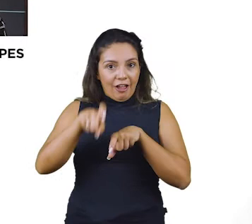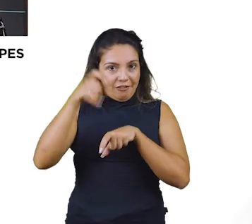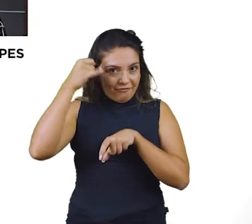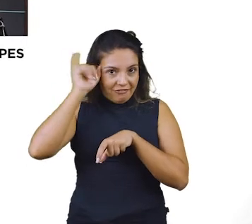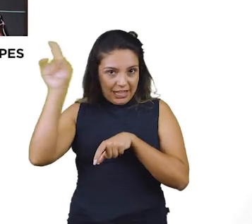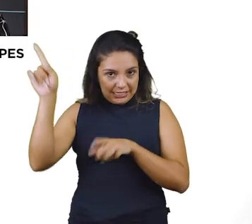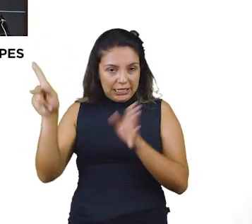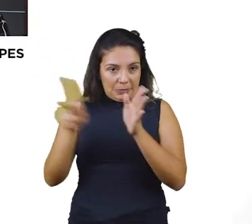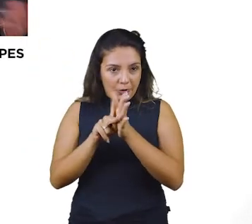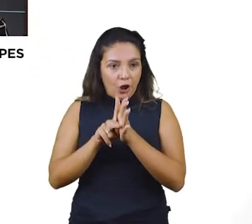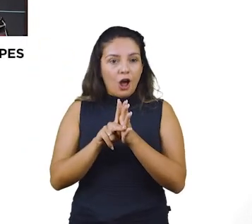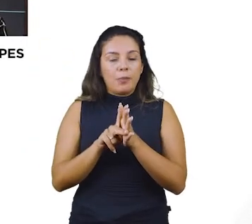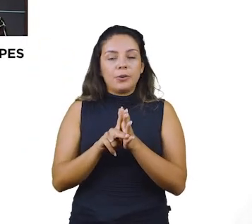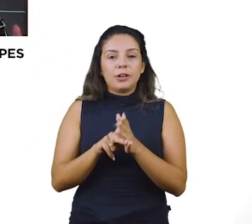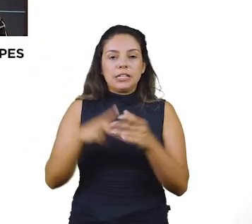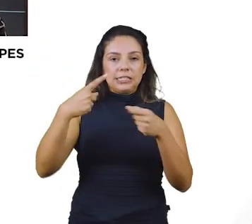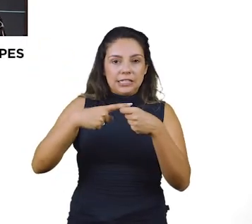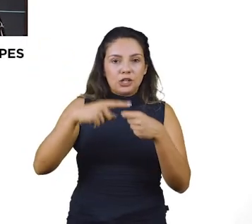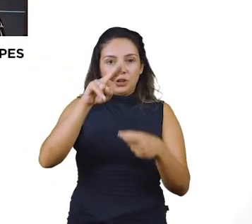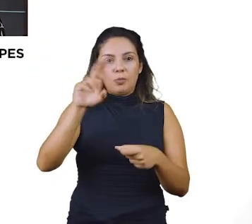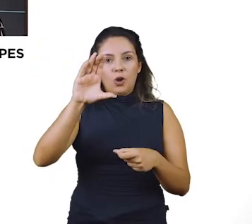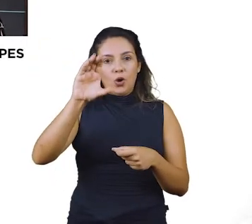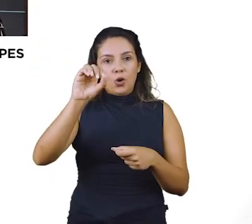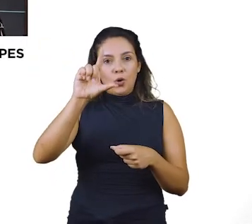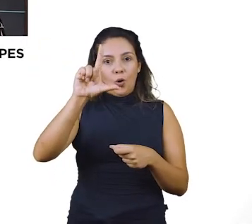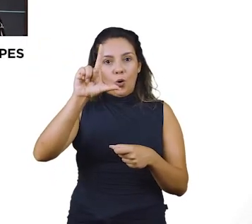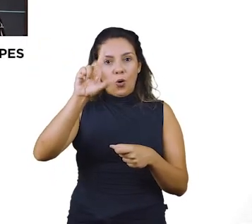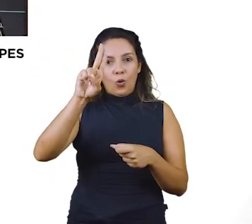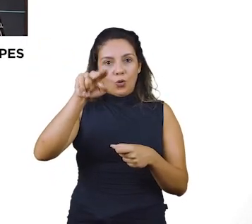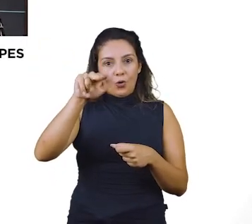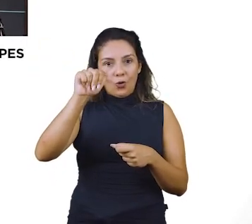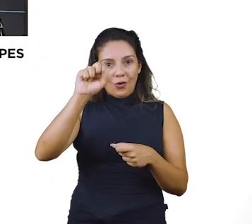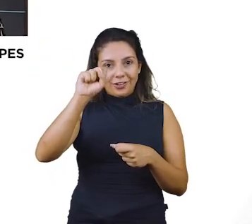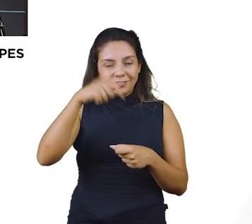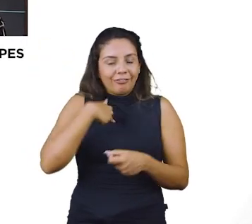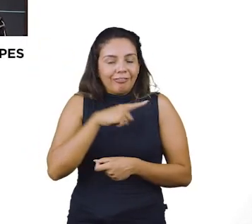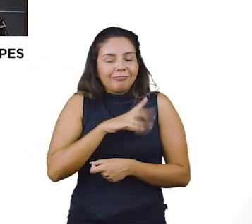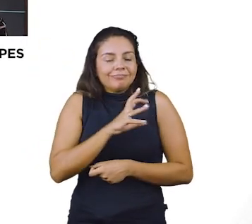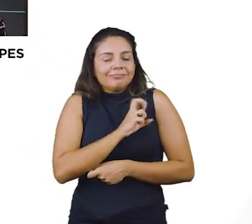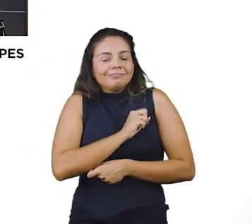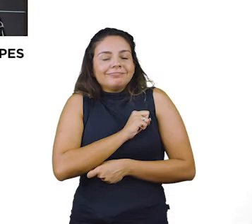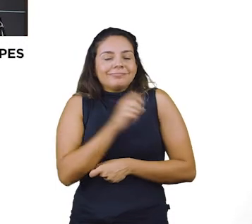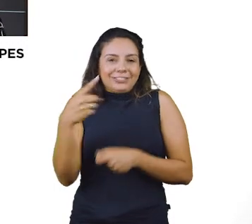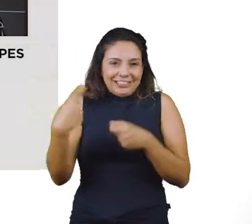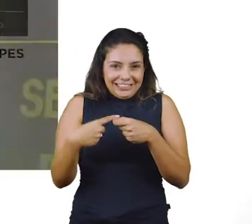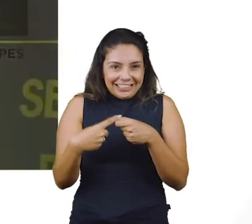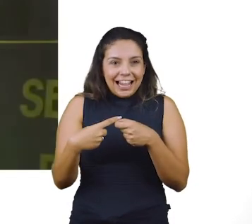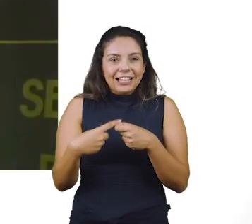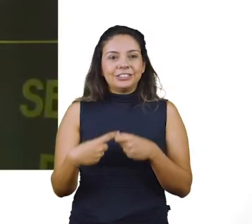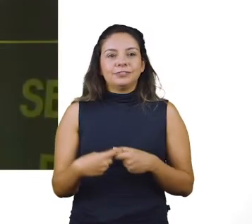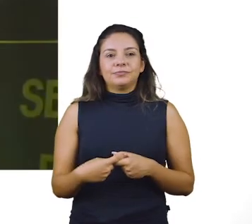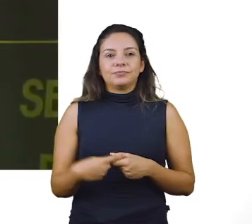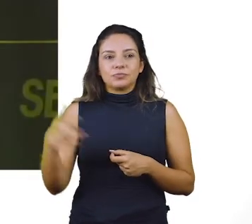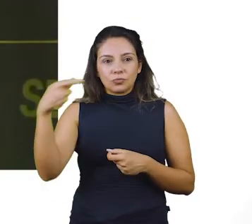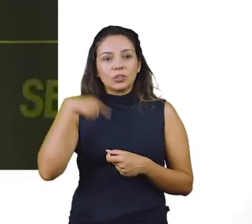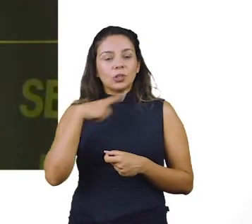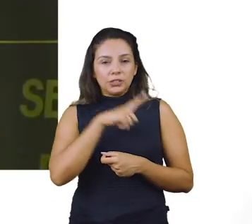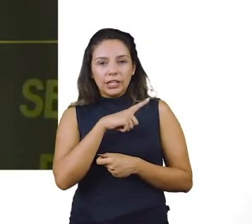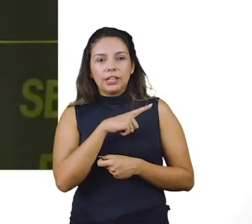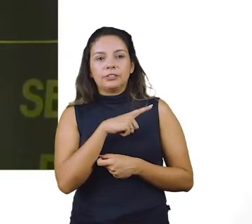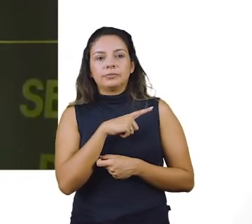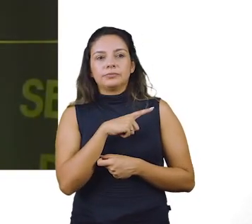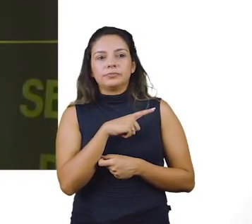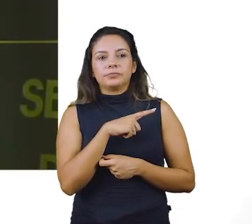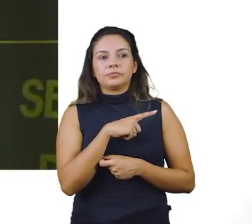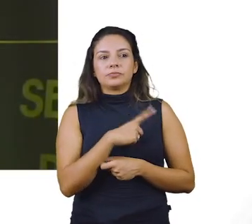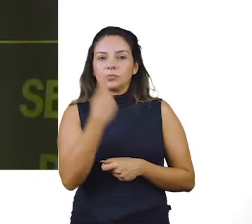cidade que eu gosto muito, cidade que eu falo dela todo dia, a cidade que está no meu coração e que nunca saiu do meu coração. E lá eu tenho